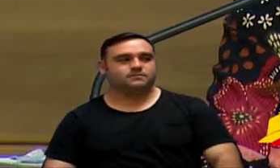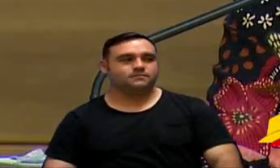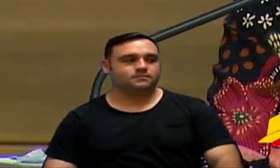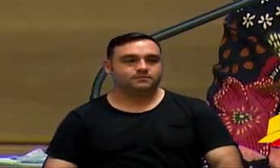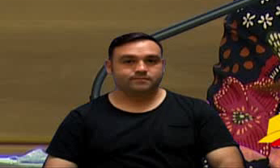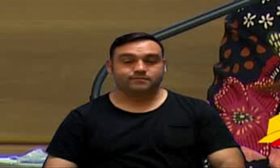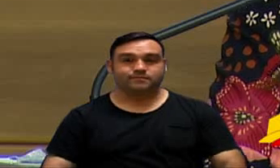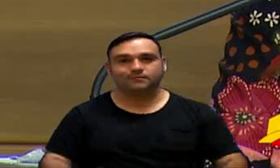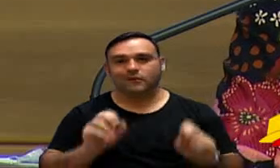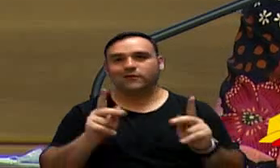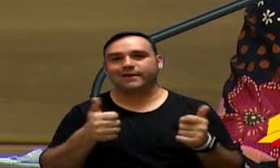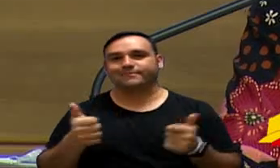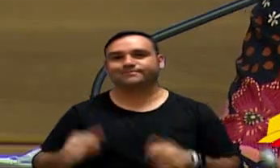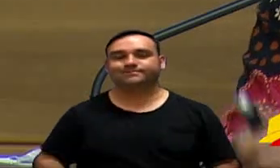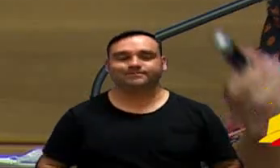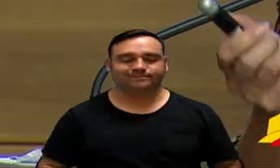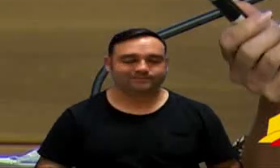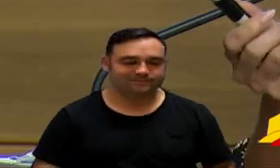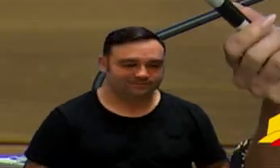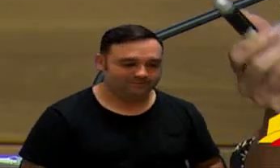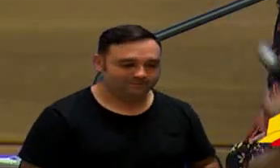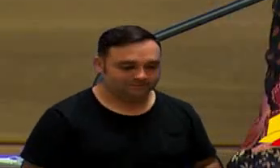Olha lá, está ok.